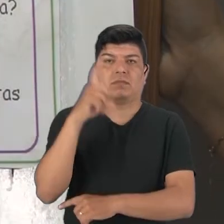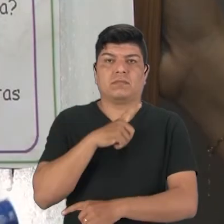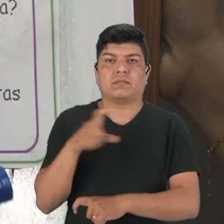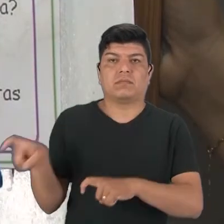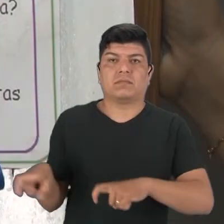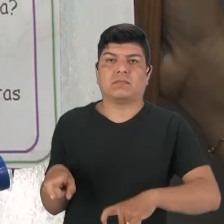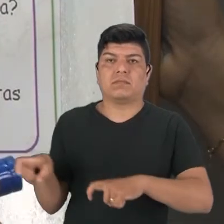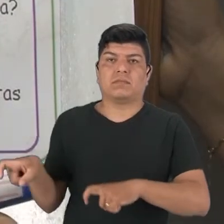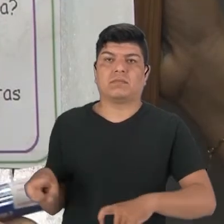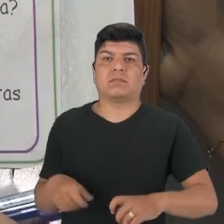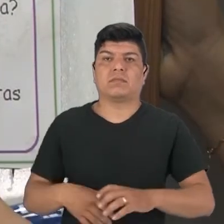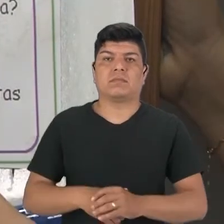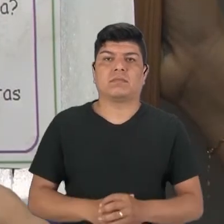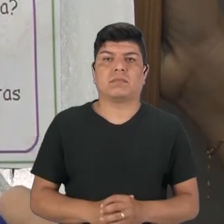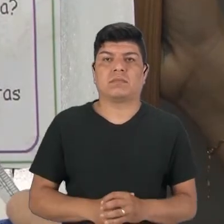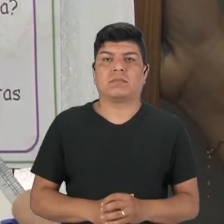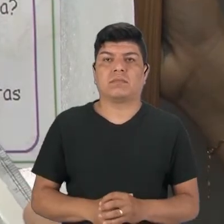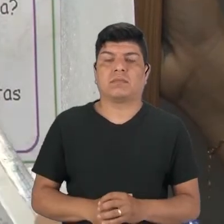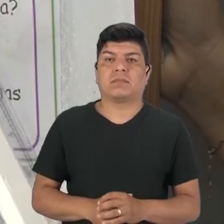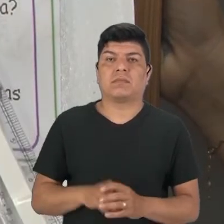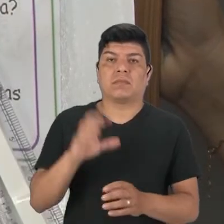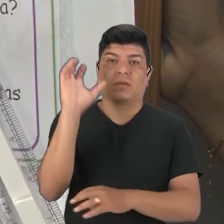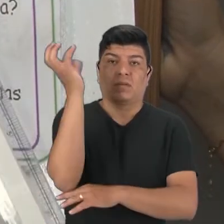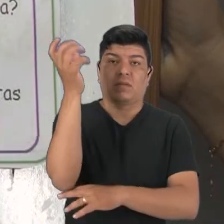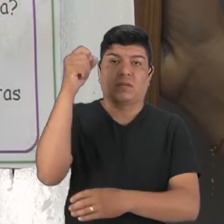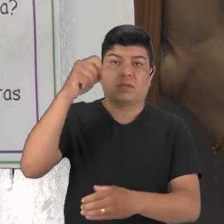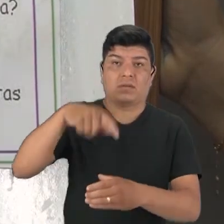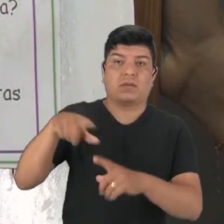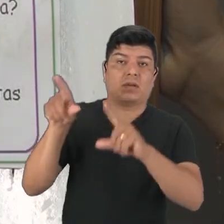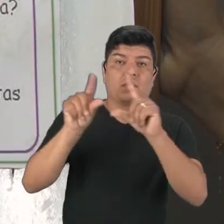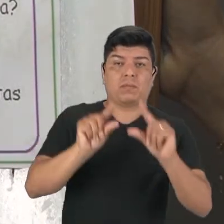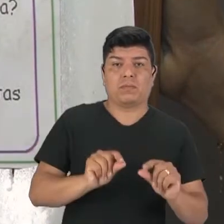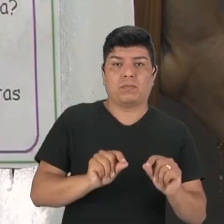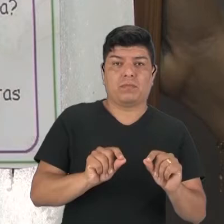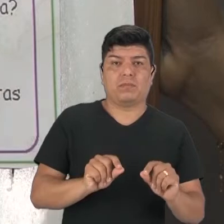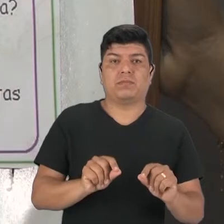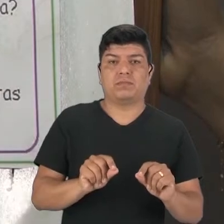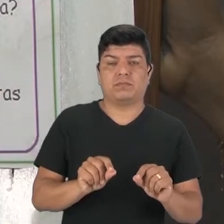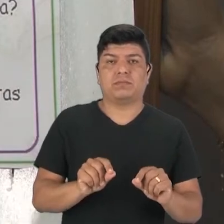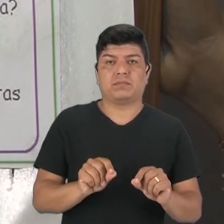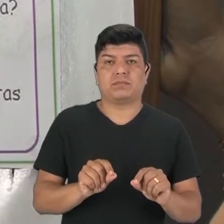aí. Vamos lá, a árvore menos plantada foi qual? Que tá